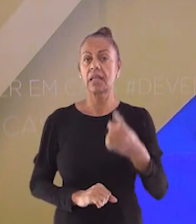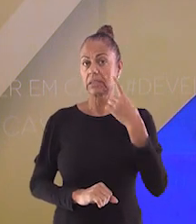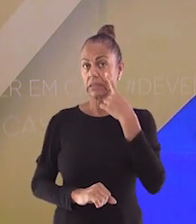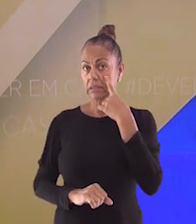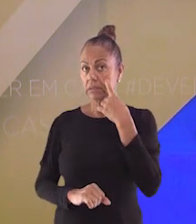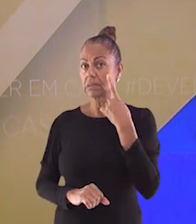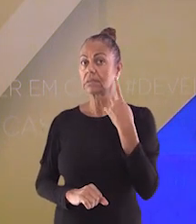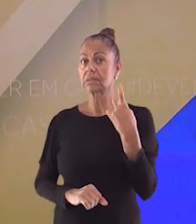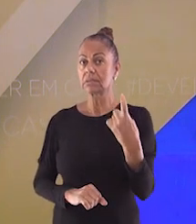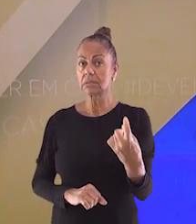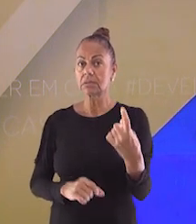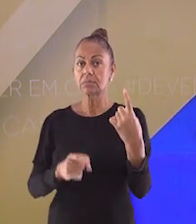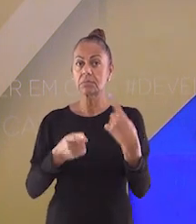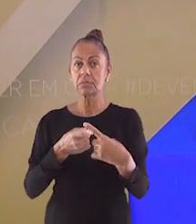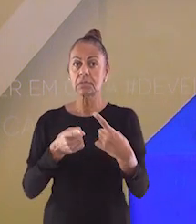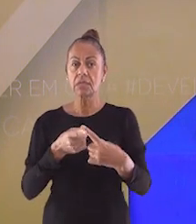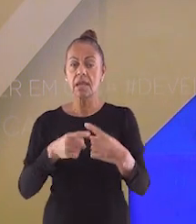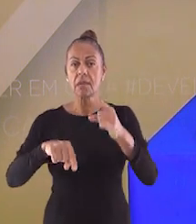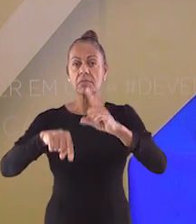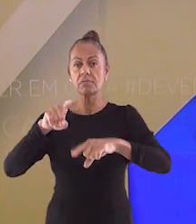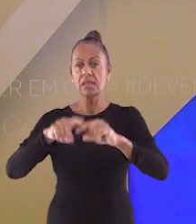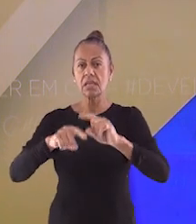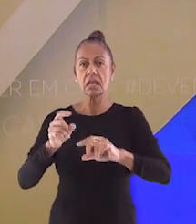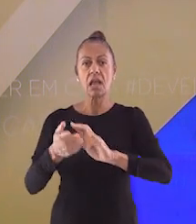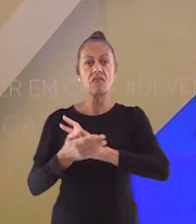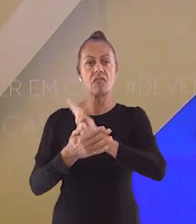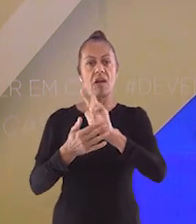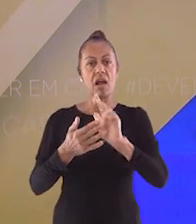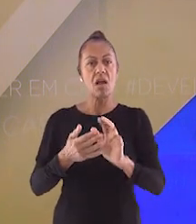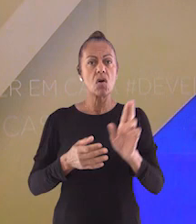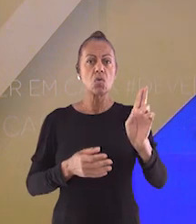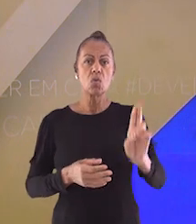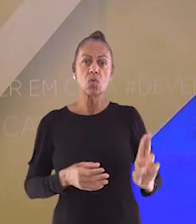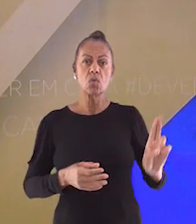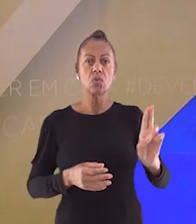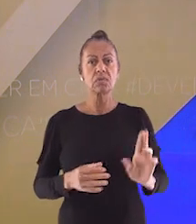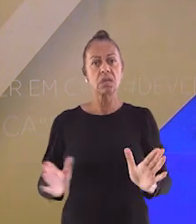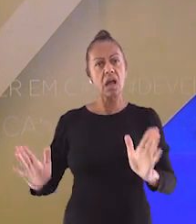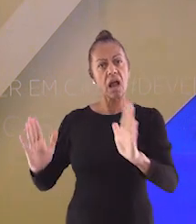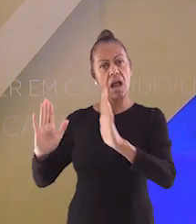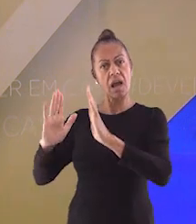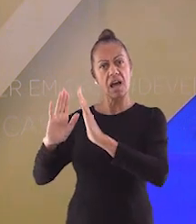Muito interessante. Porque, né, a gente usa ingredientes, mais uma